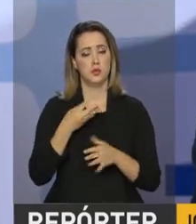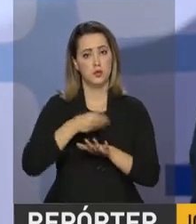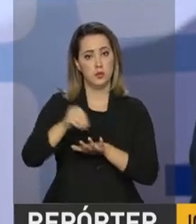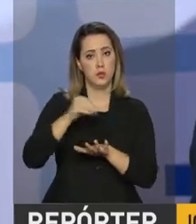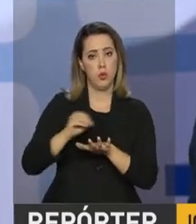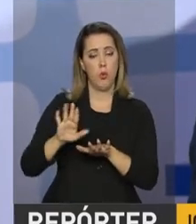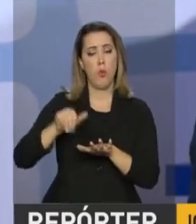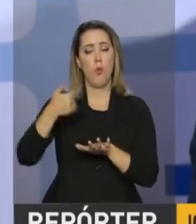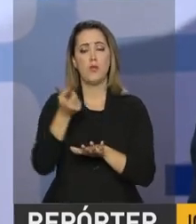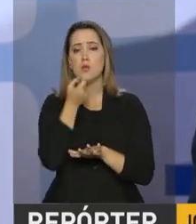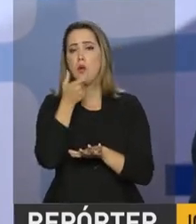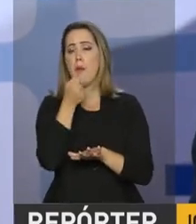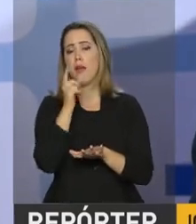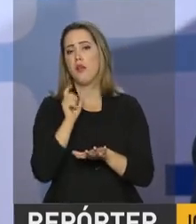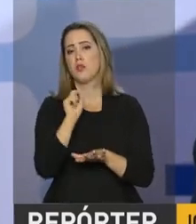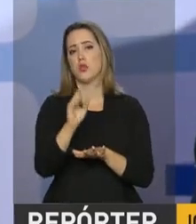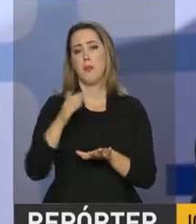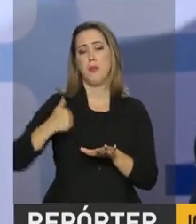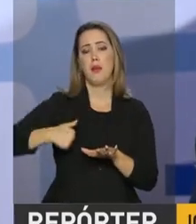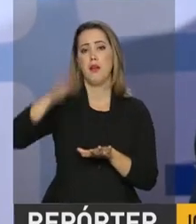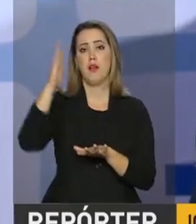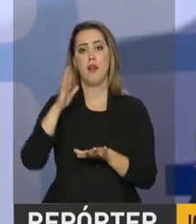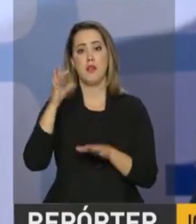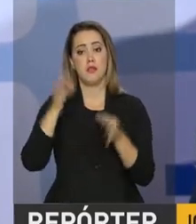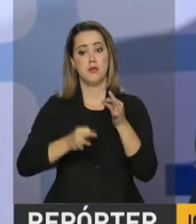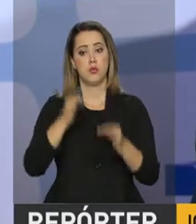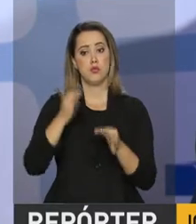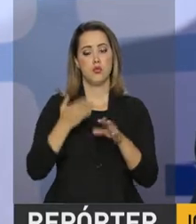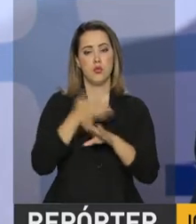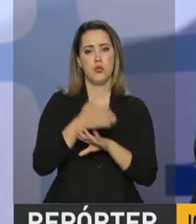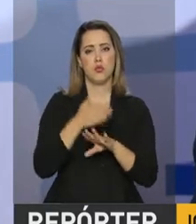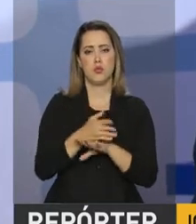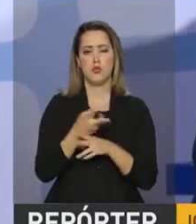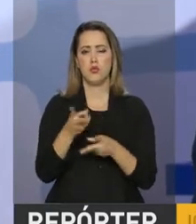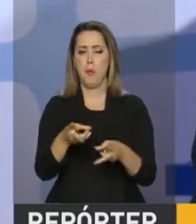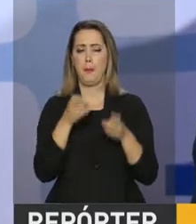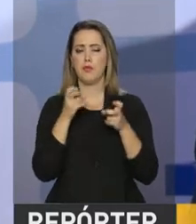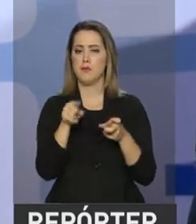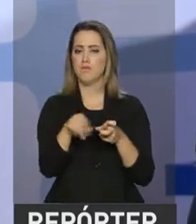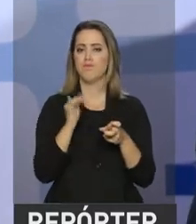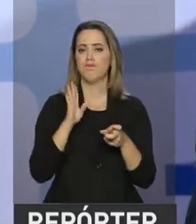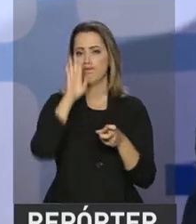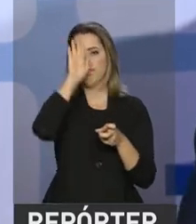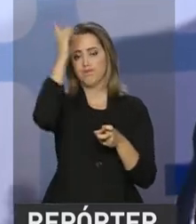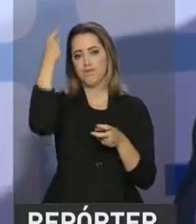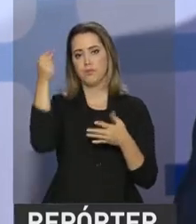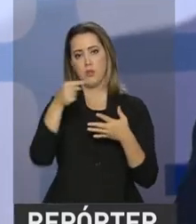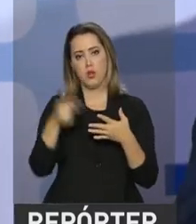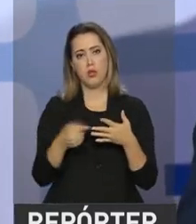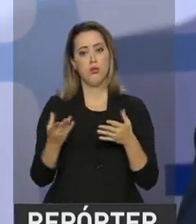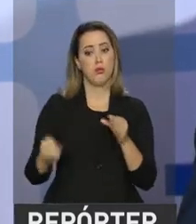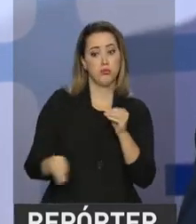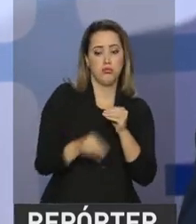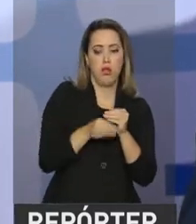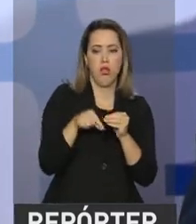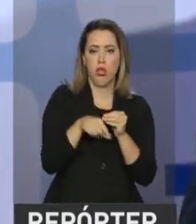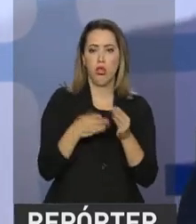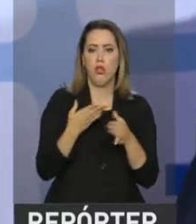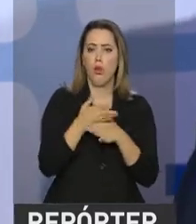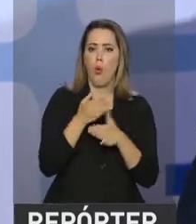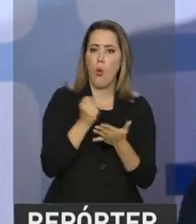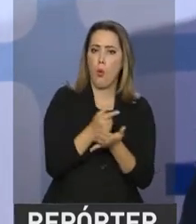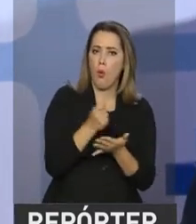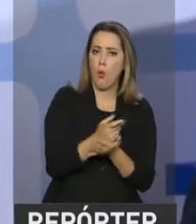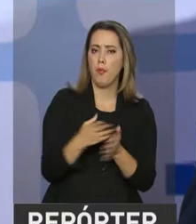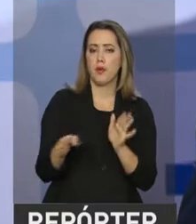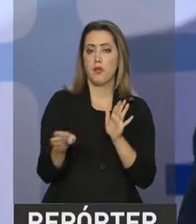de quais são os medicamentos que estão sendo mais ajuizados e avaliar a prioridade nos processos até de incorporação desses medicamentos